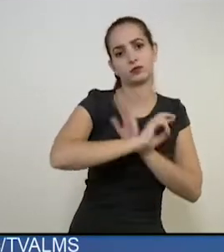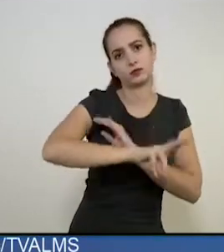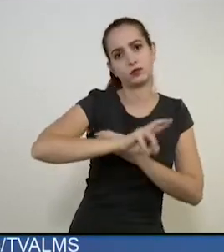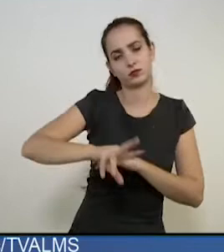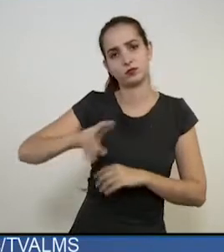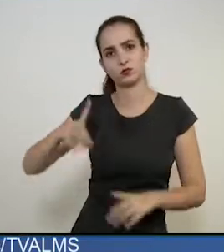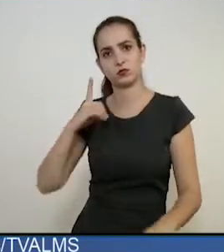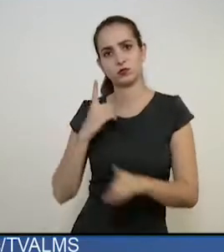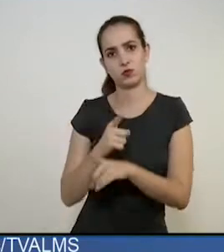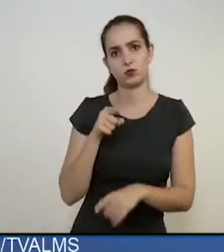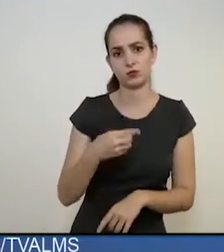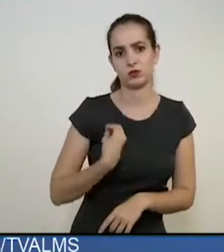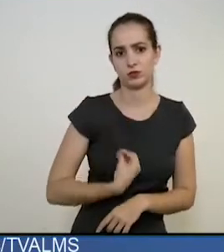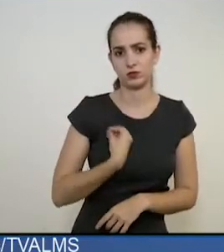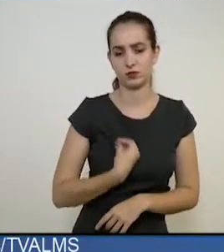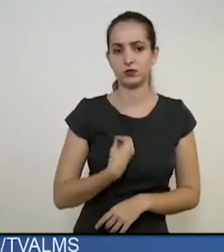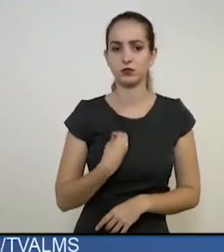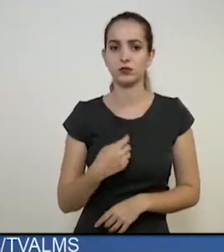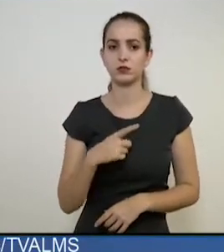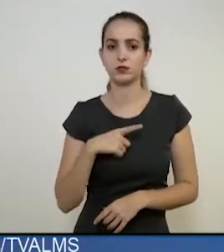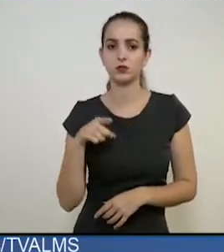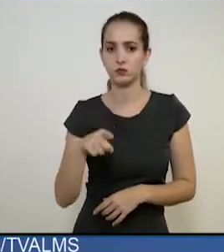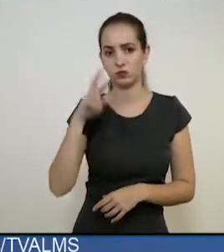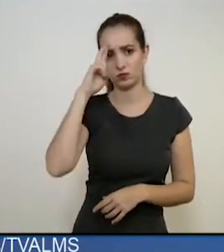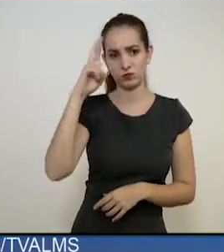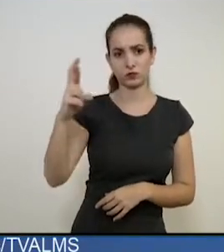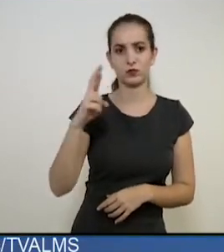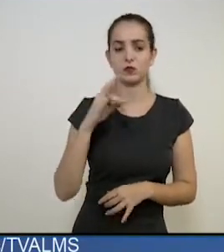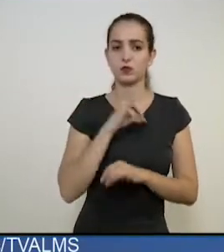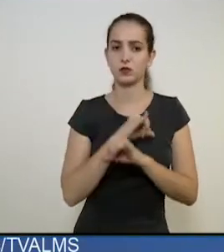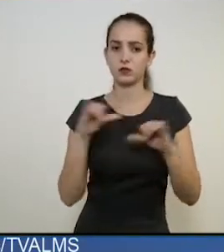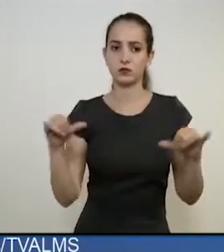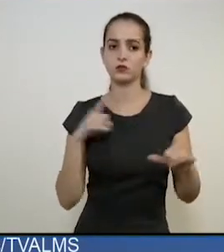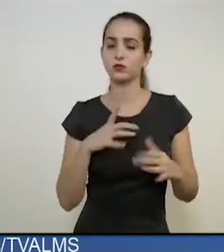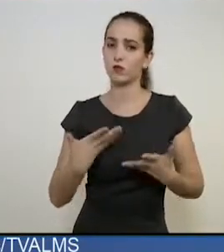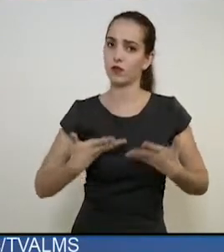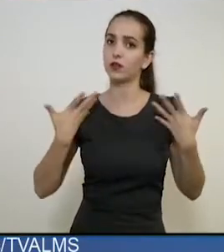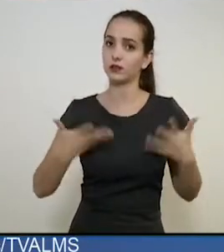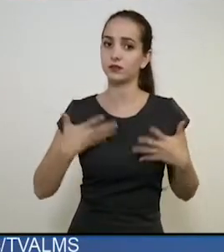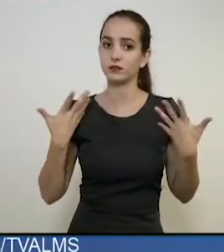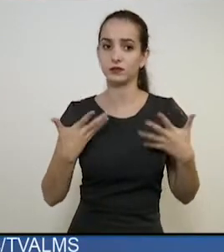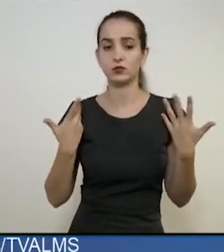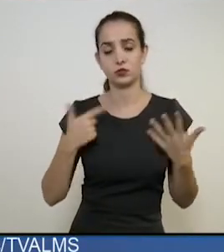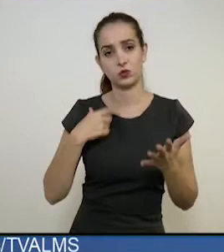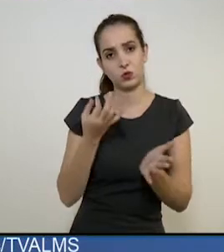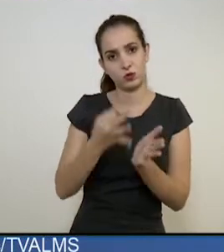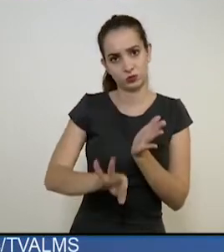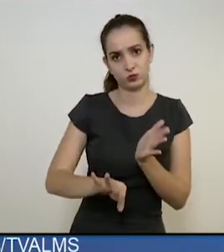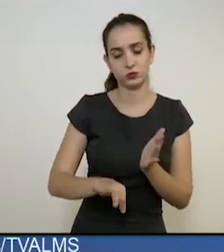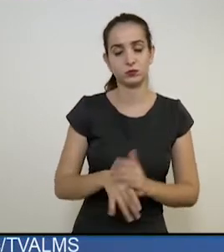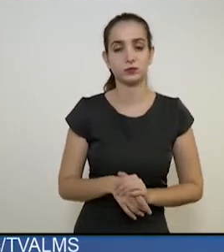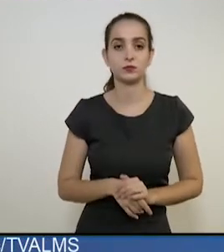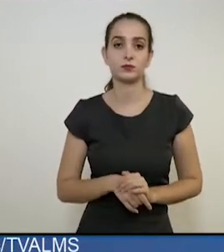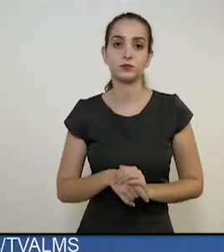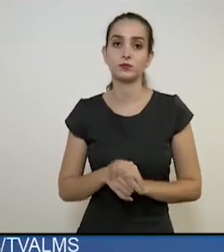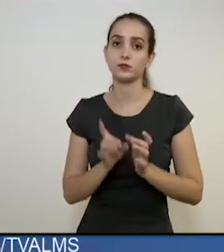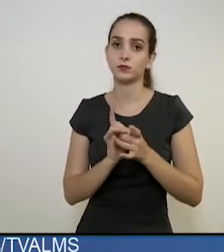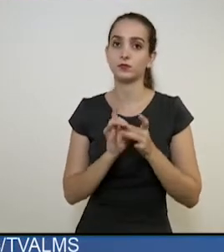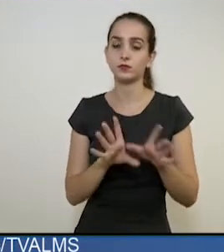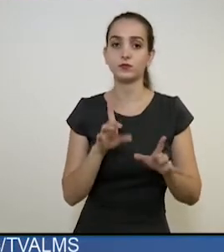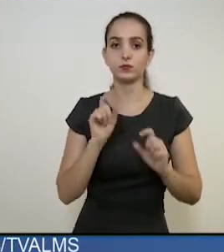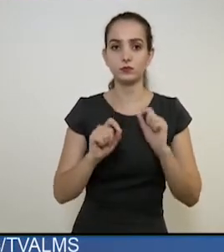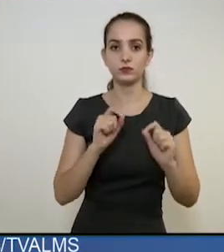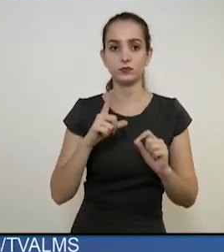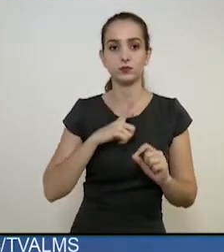realidade. Dentre eles, aquele que Vossa Excelência mencionou, que eu tive a alegria de ser autor, de permitir com que Maria